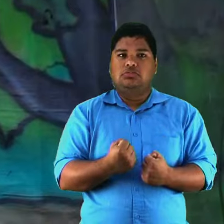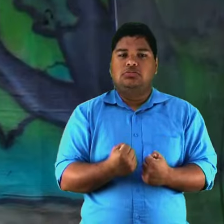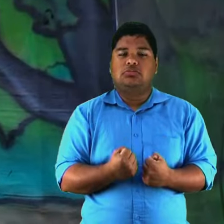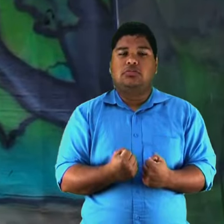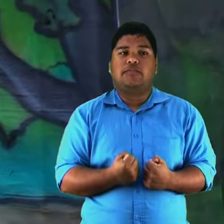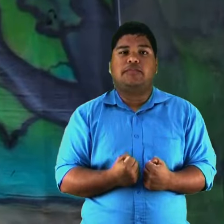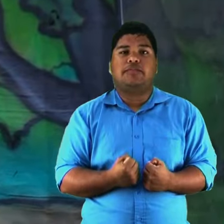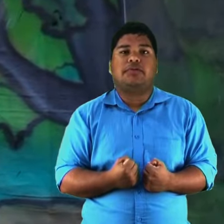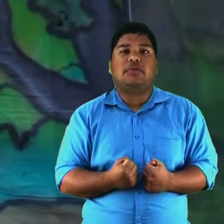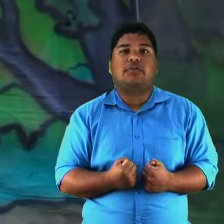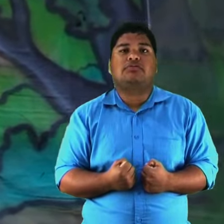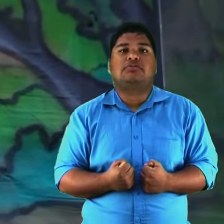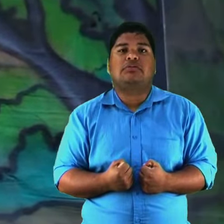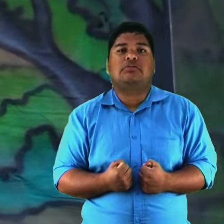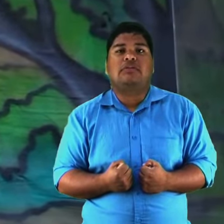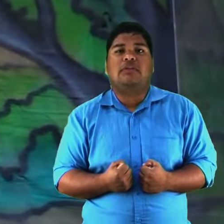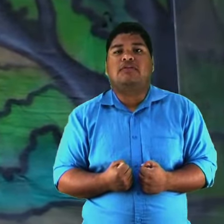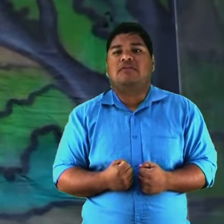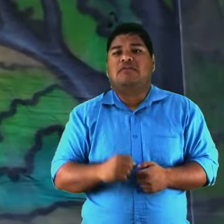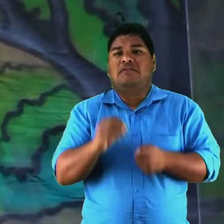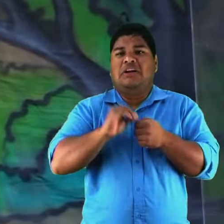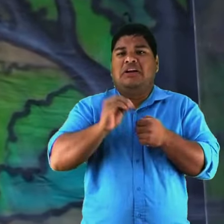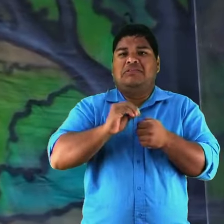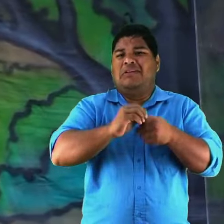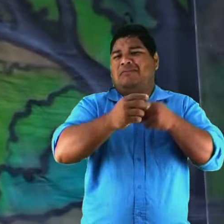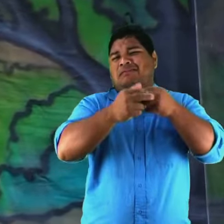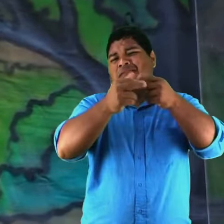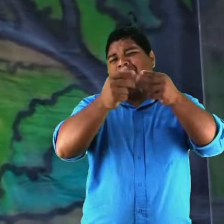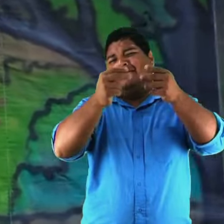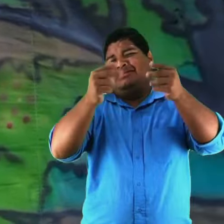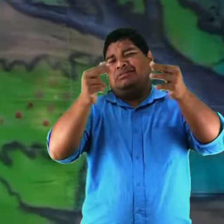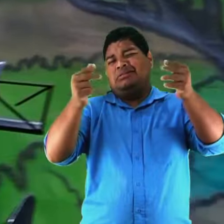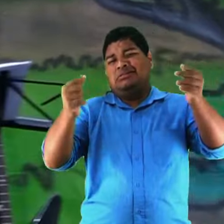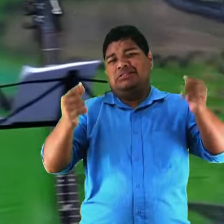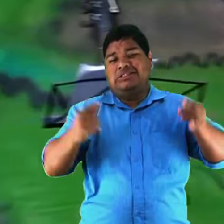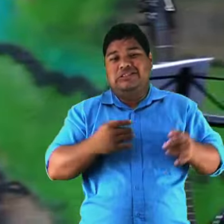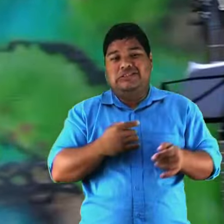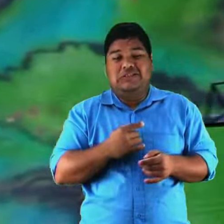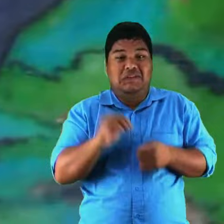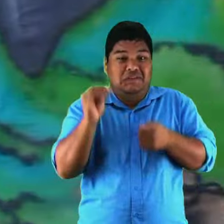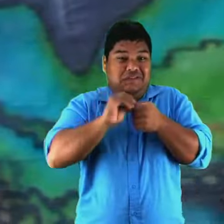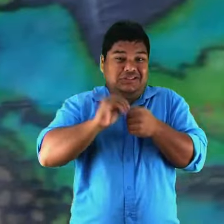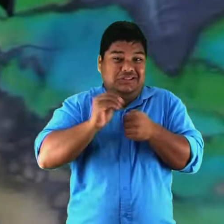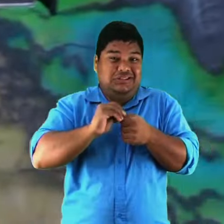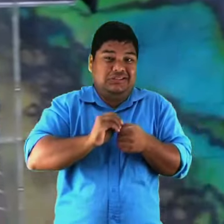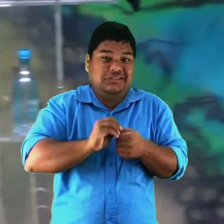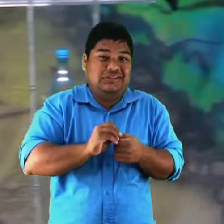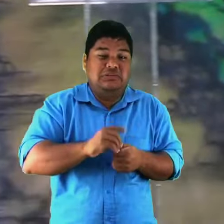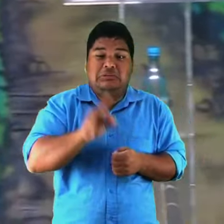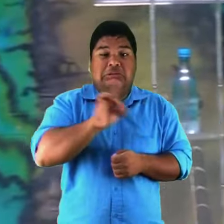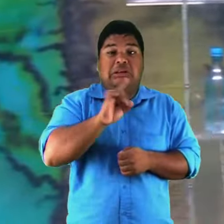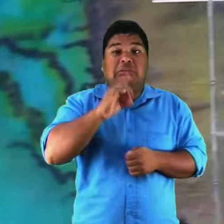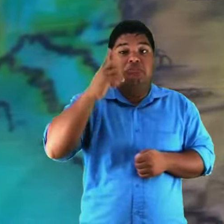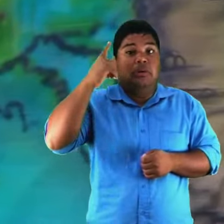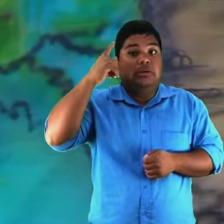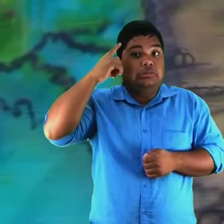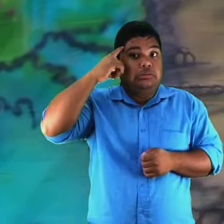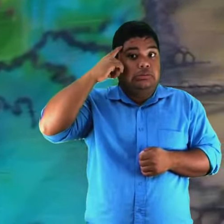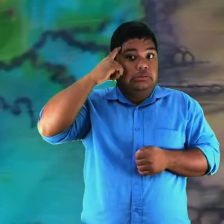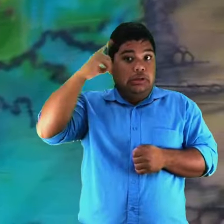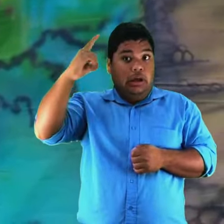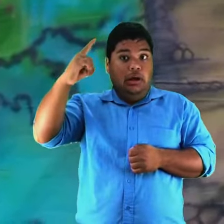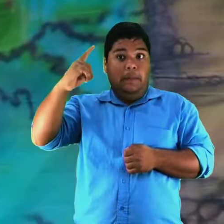Cometem atrocidades pelo poder. São capazes de coisas inimagináveis pelo